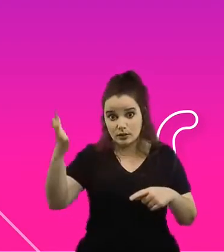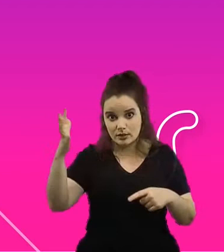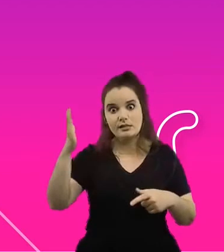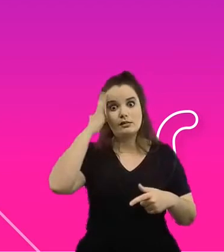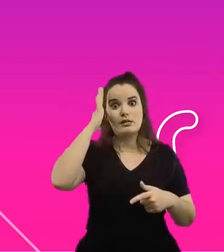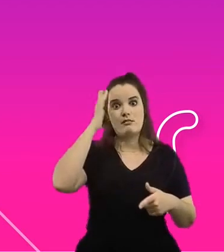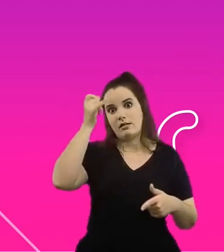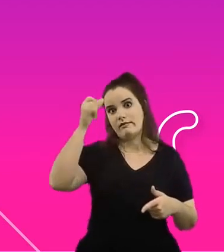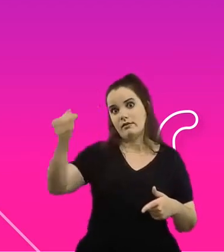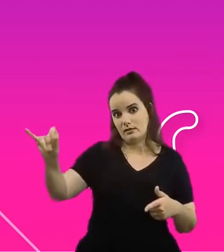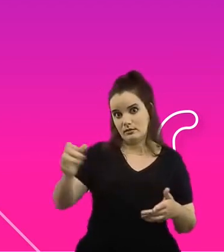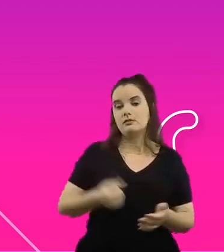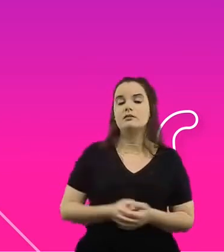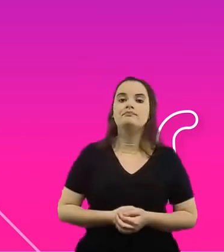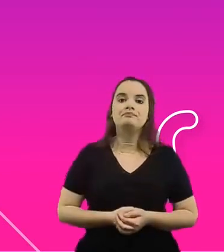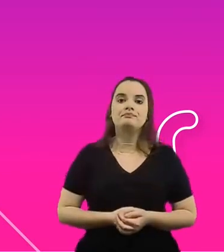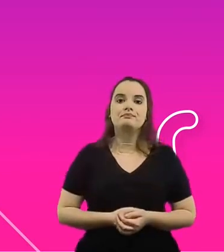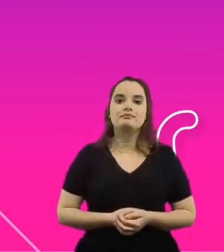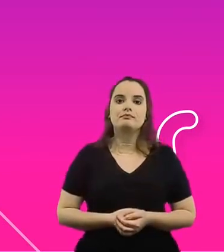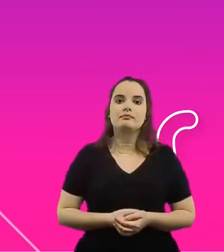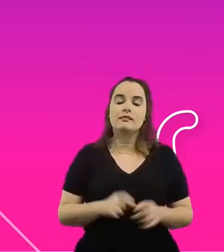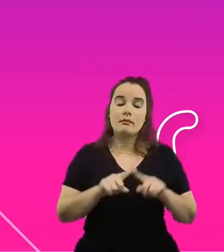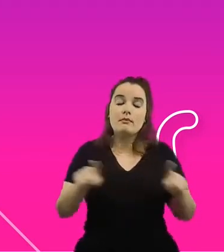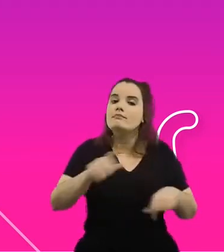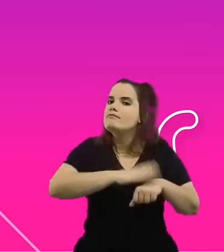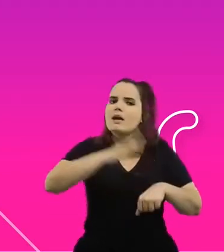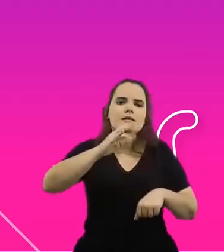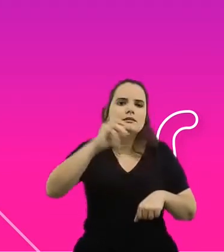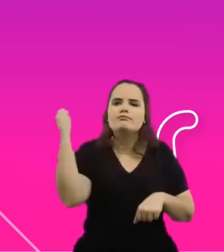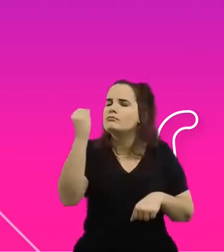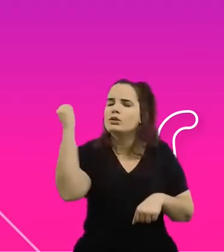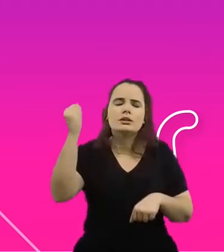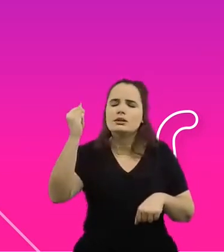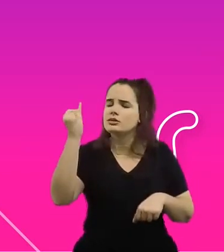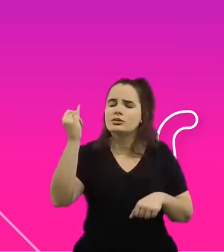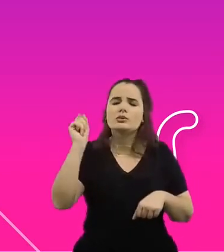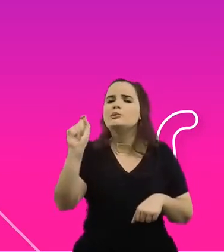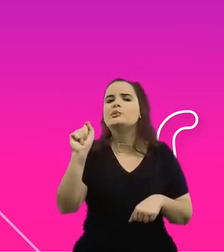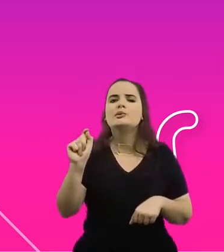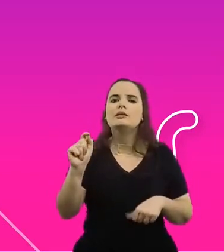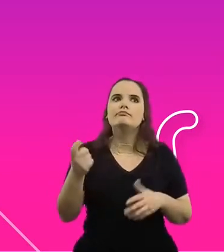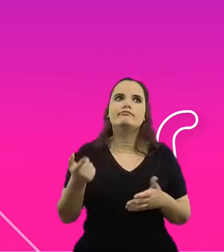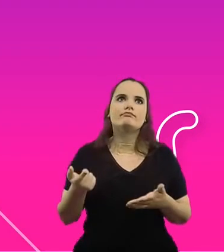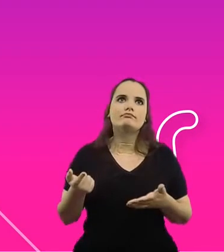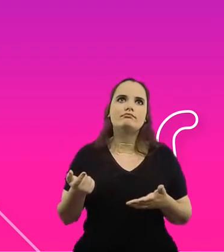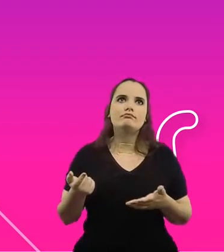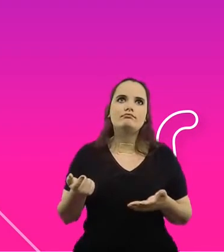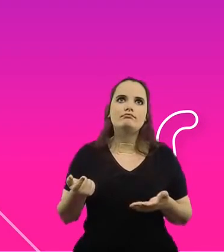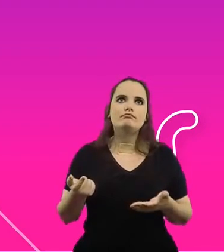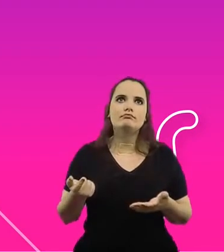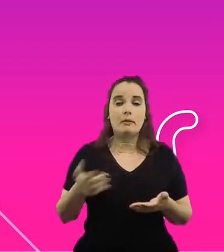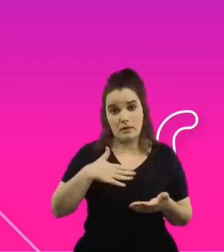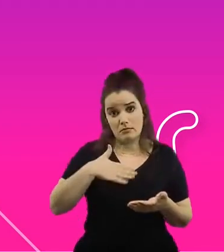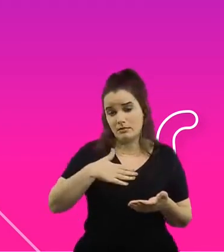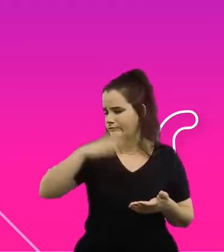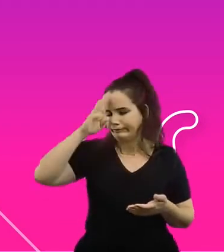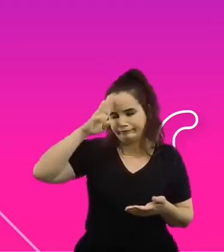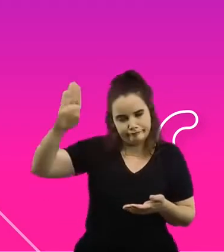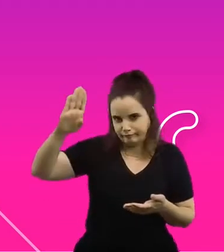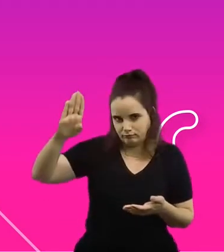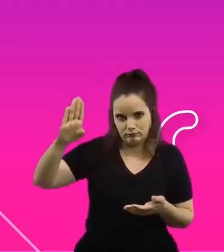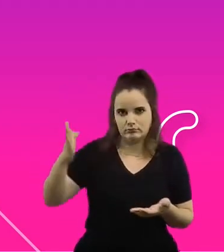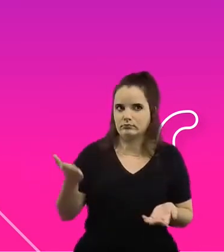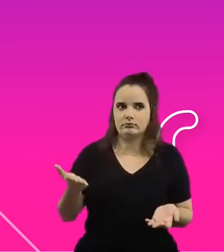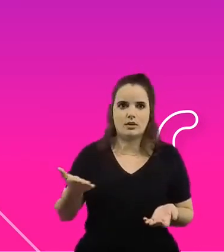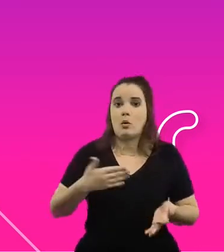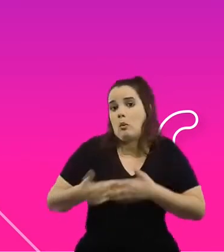certo? Mas o mais importante de tudo, e uma coisa que vai ser fundamental, independente do momento,